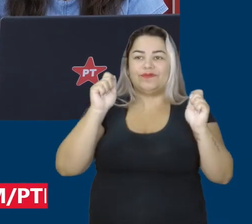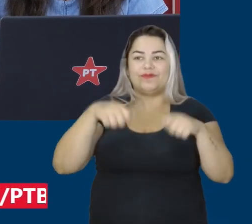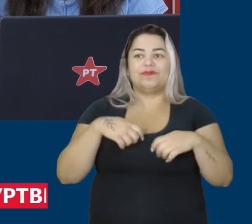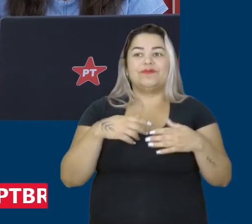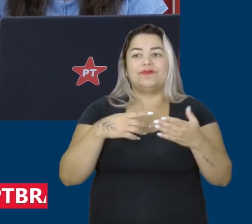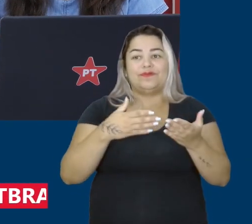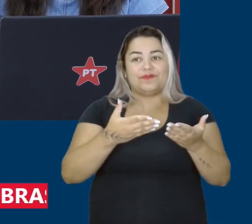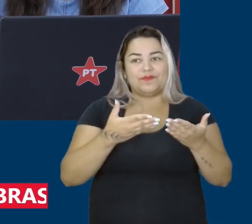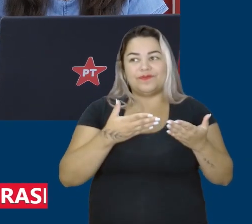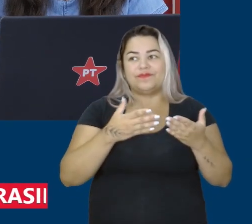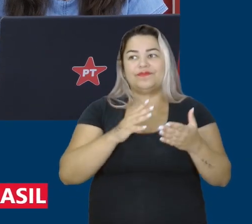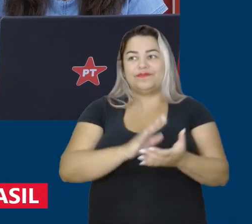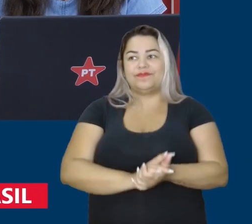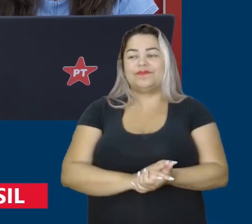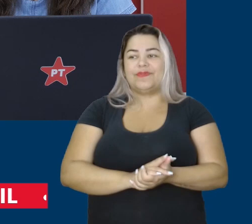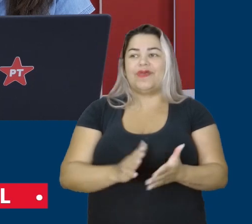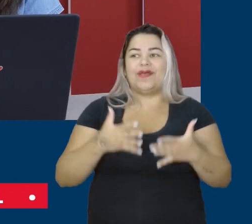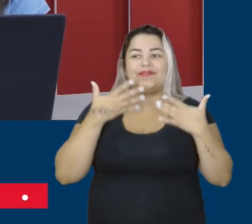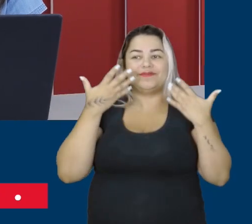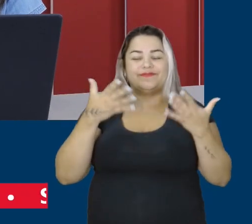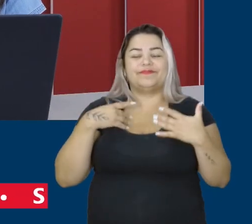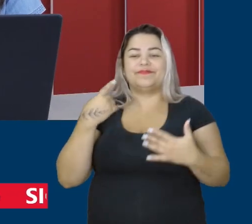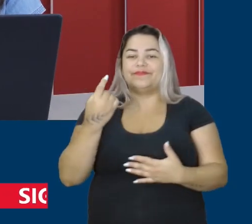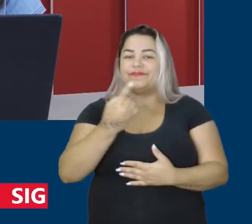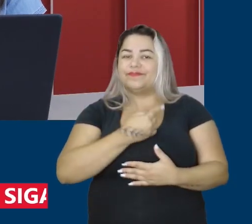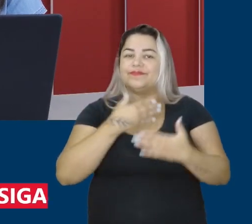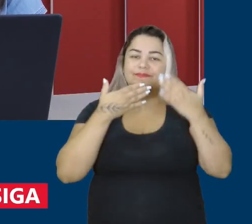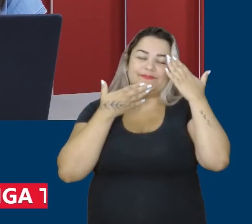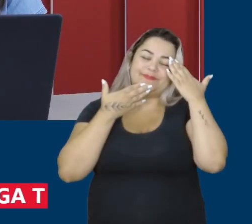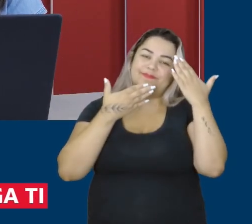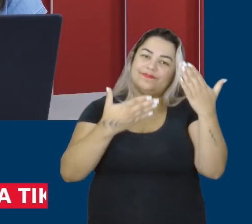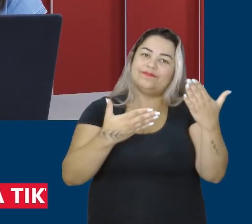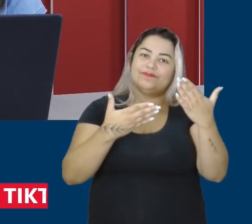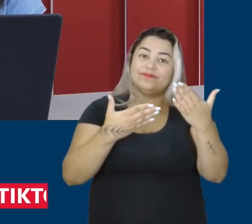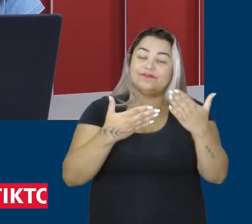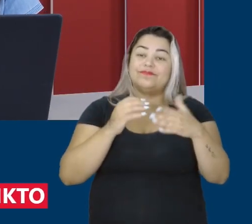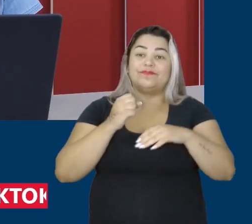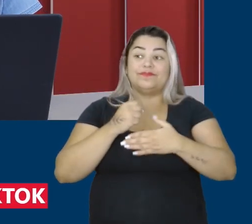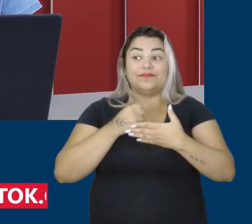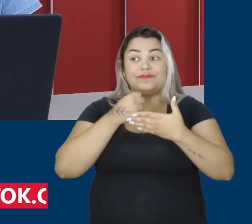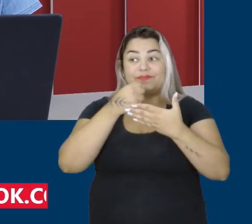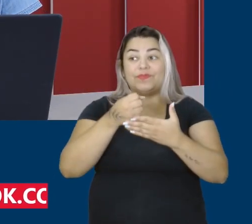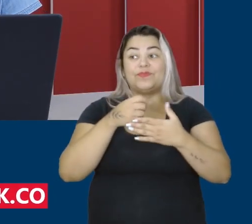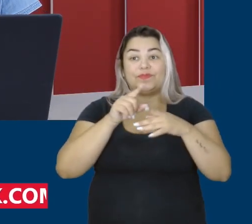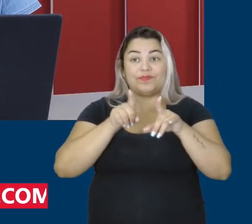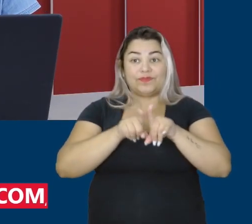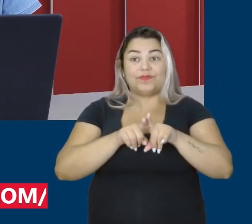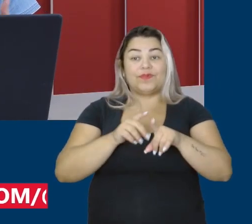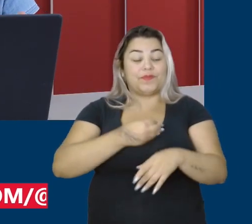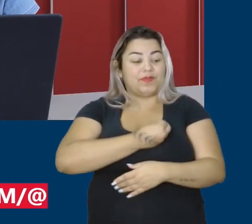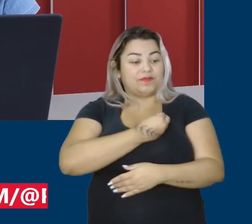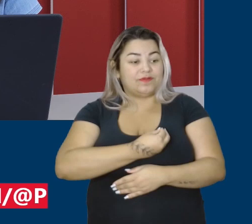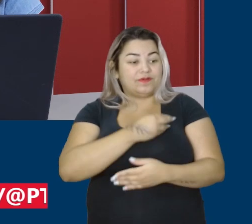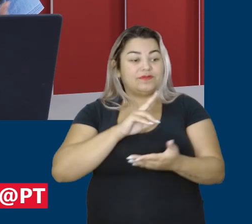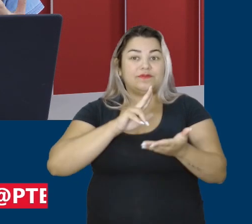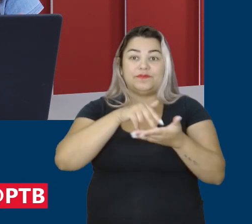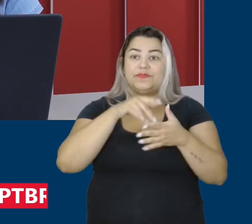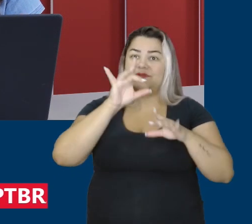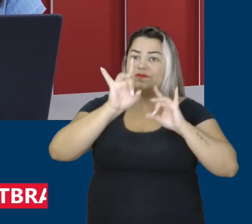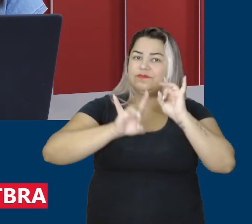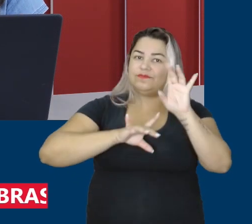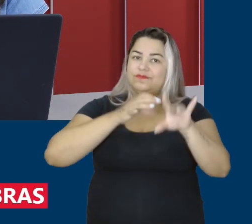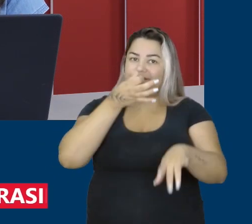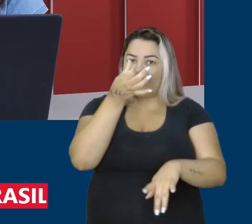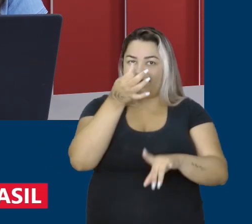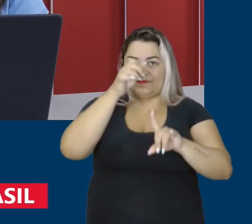da entrevista. Alegria toda nossa. Muito obrigada pela contribuição, pela participação aqui com a gente nesse especial dos